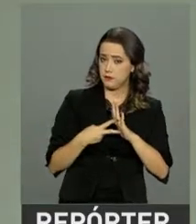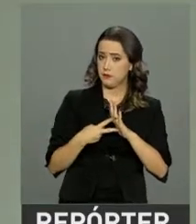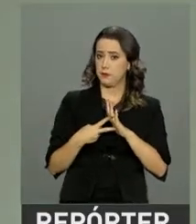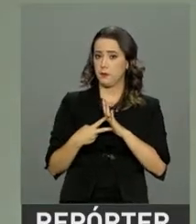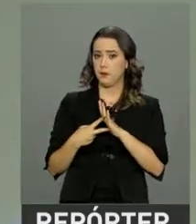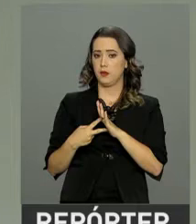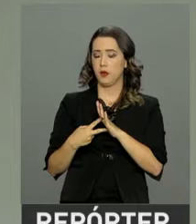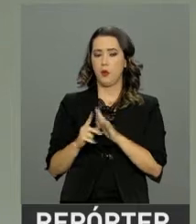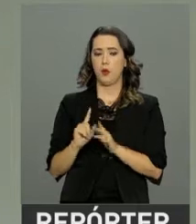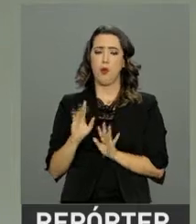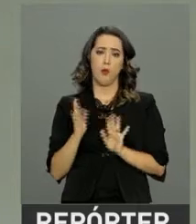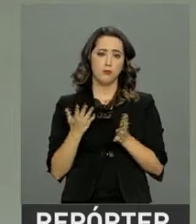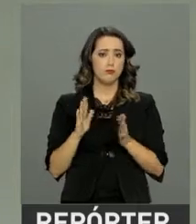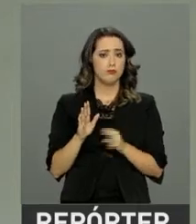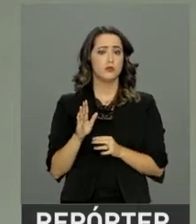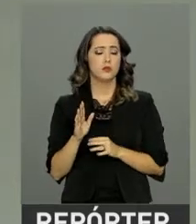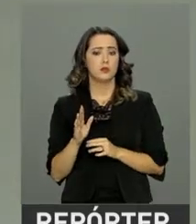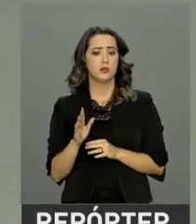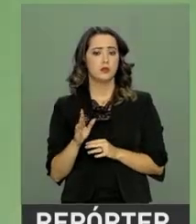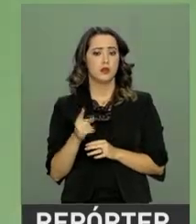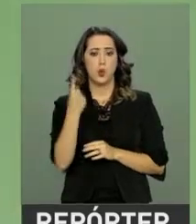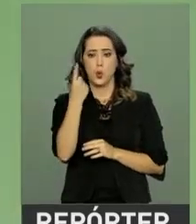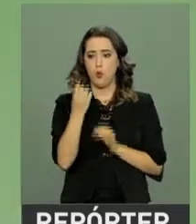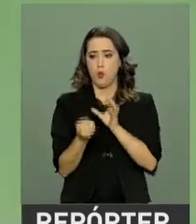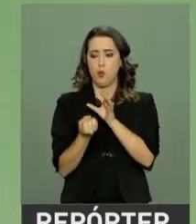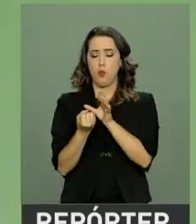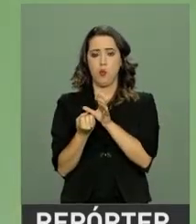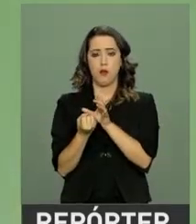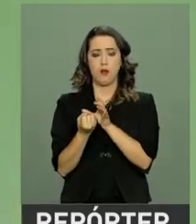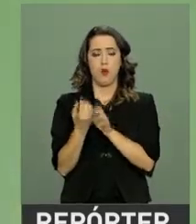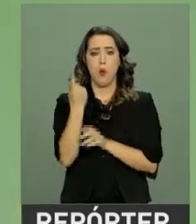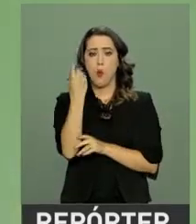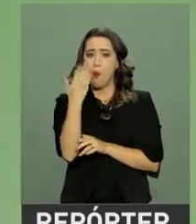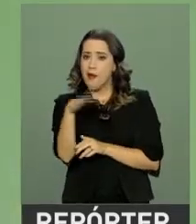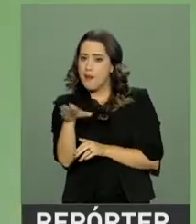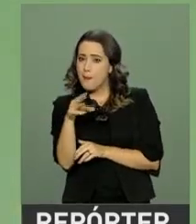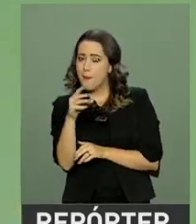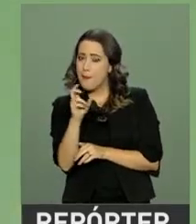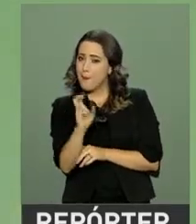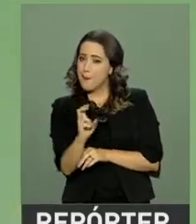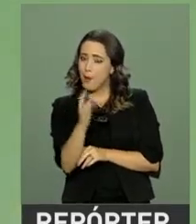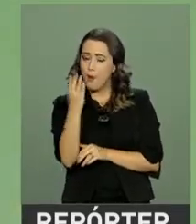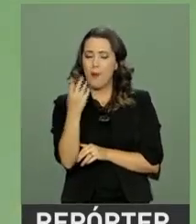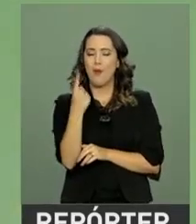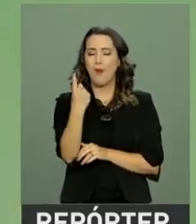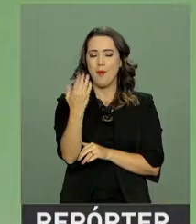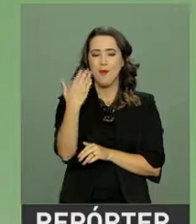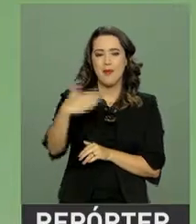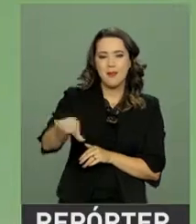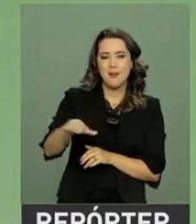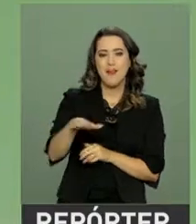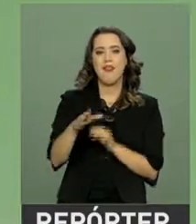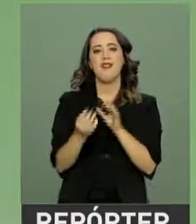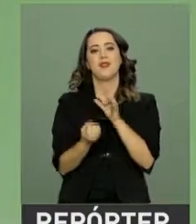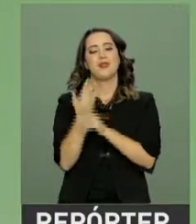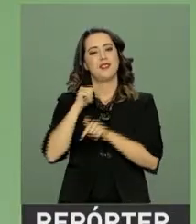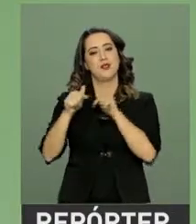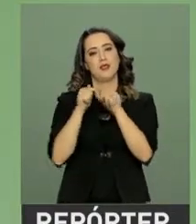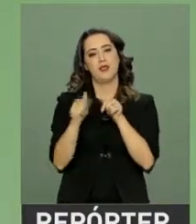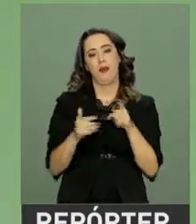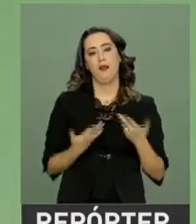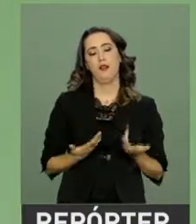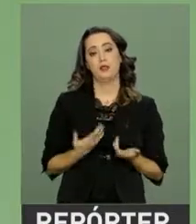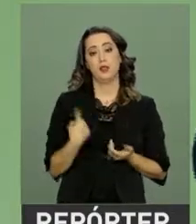pelo menos um emprego e meio portanto quando nós produzimos